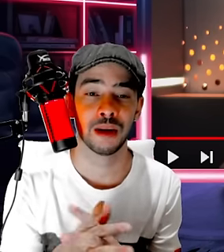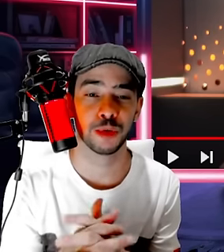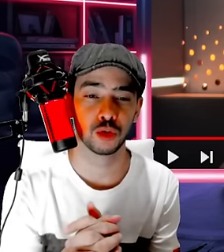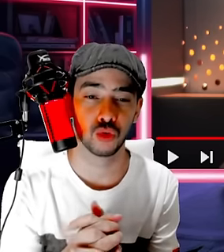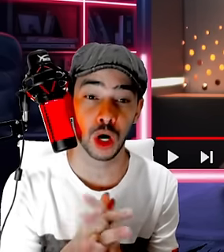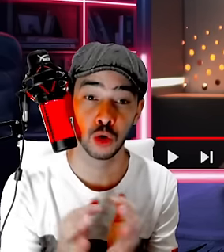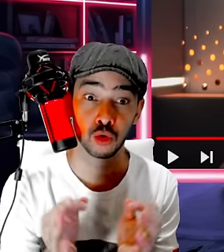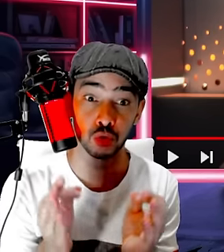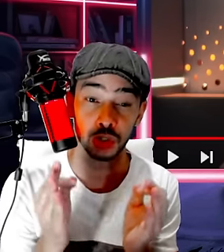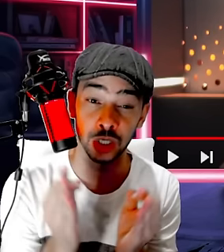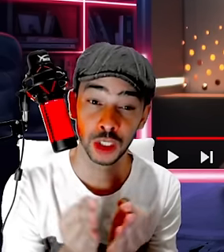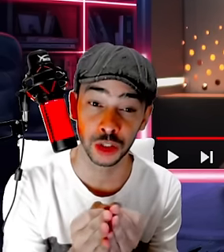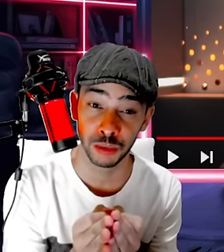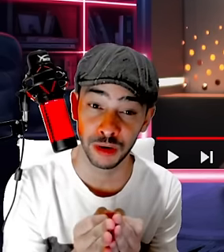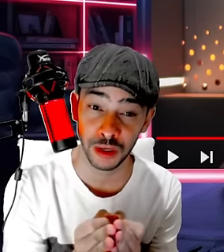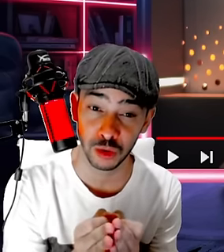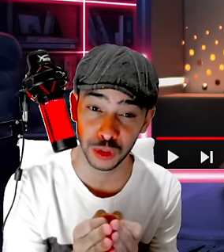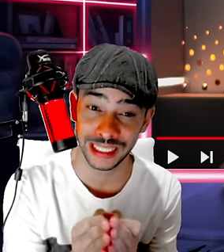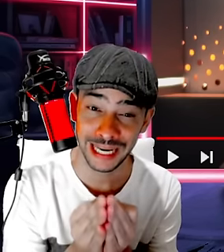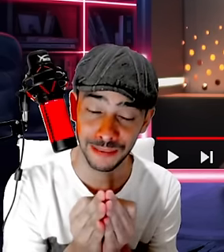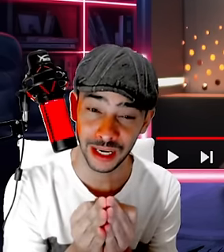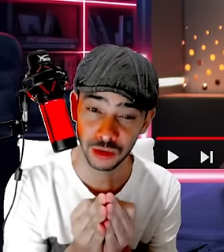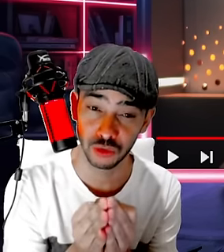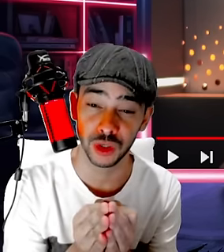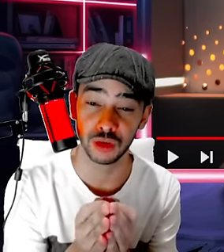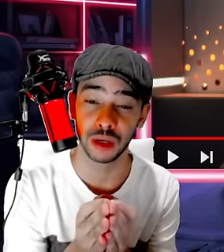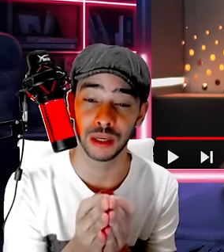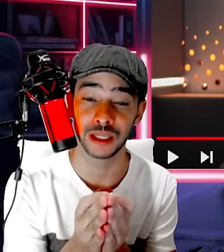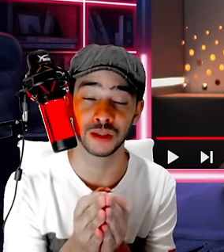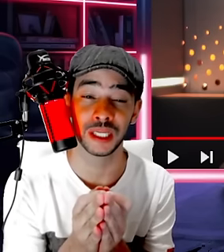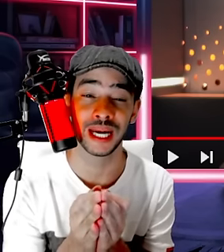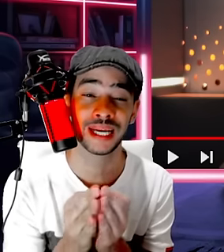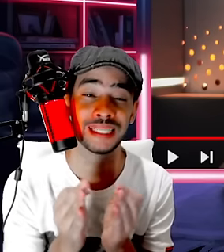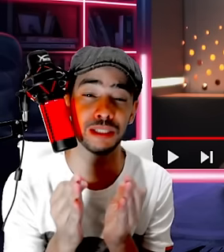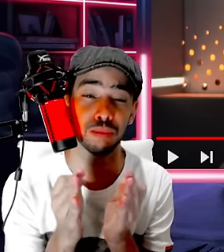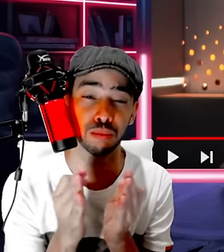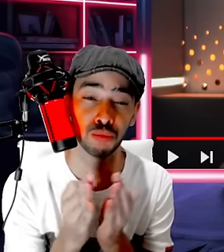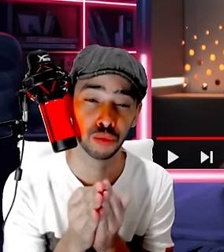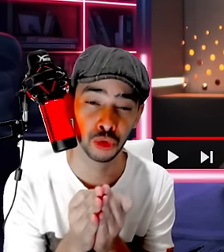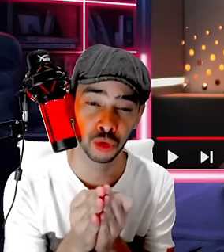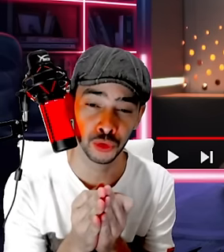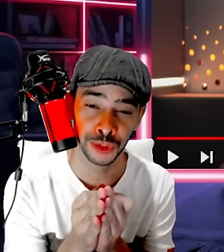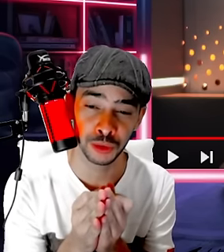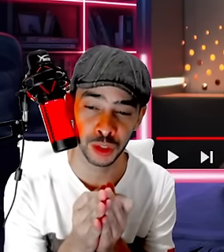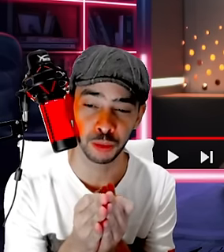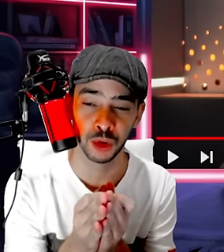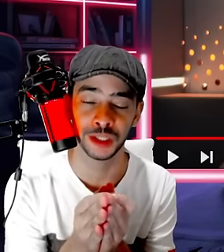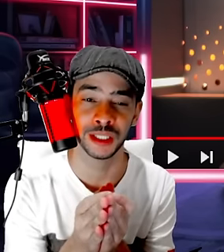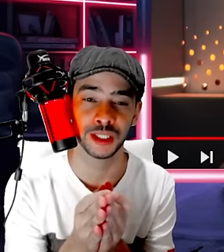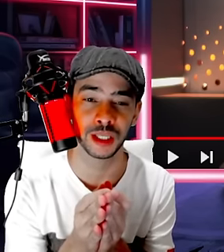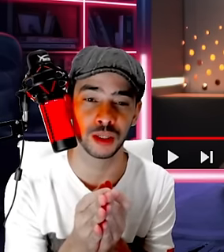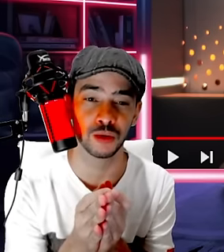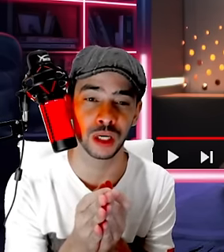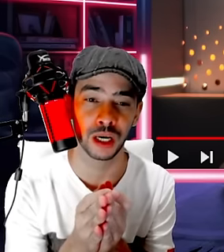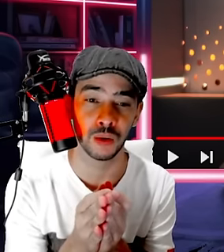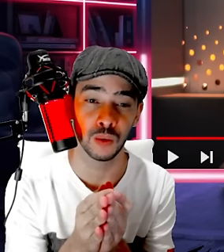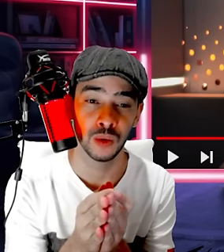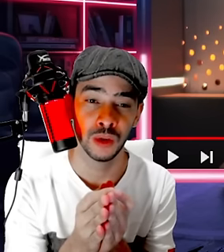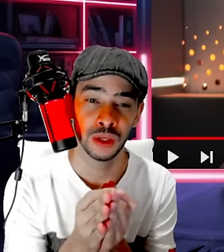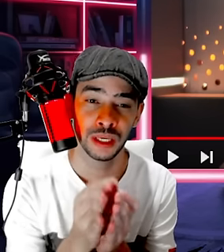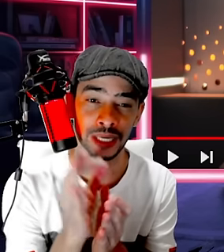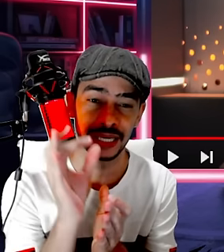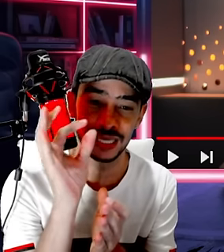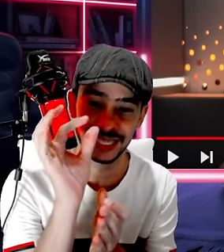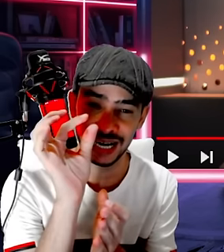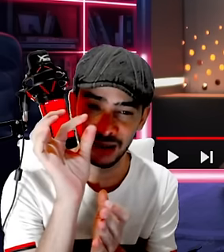fala pessoal sejam bem-vindos a mais um vídeo a mais um react muito importante aqui do